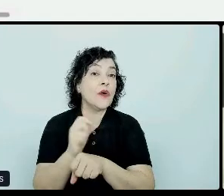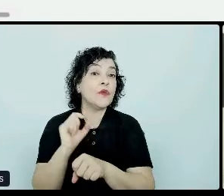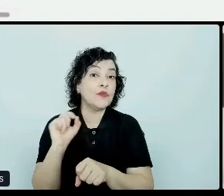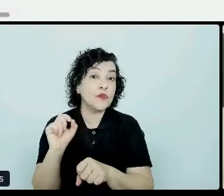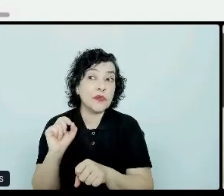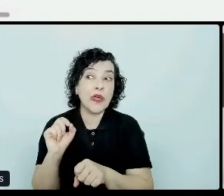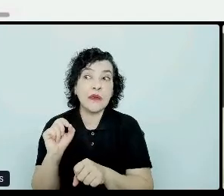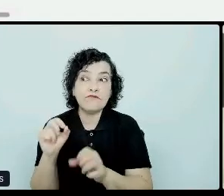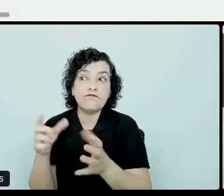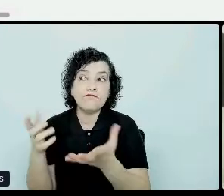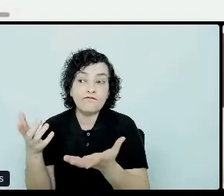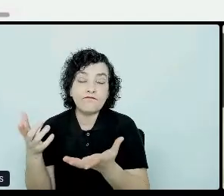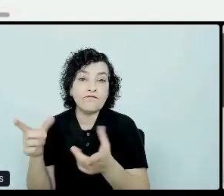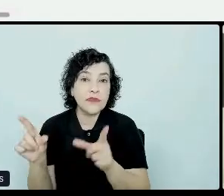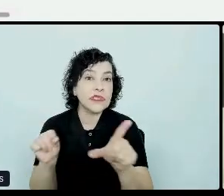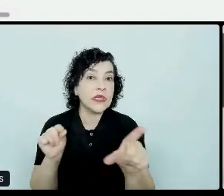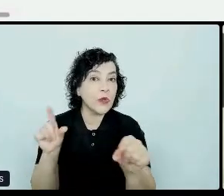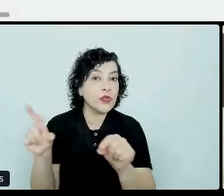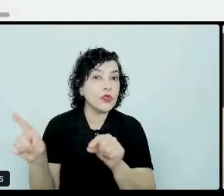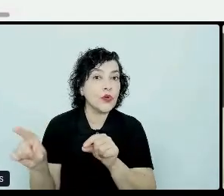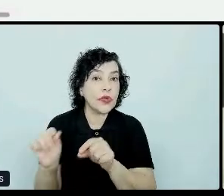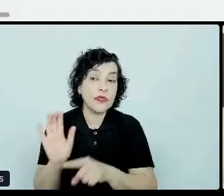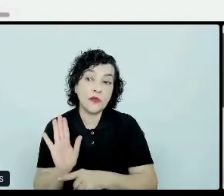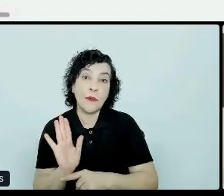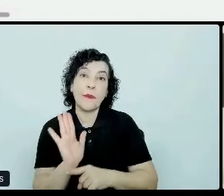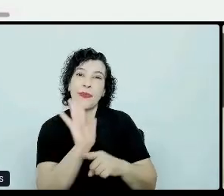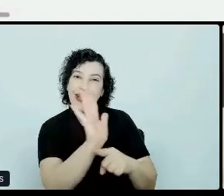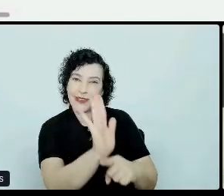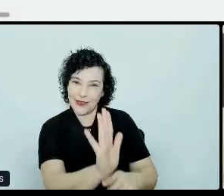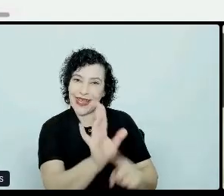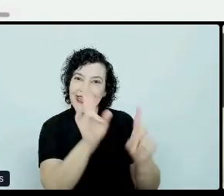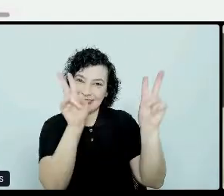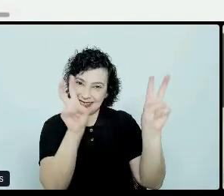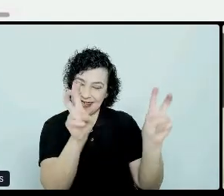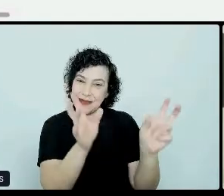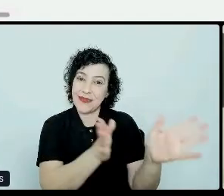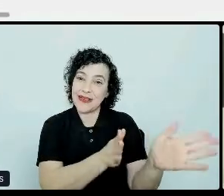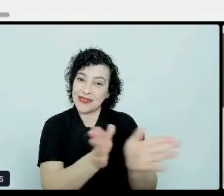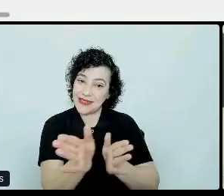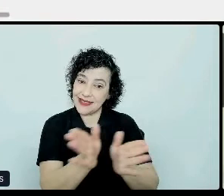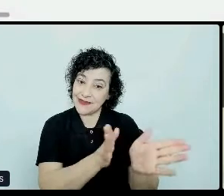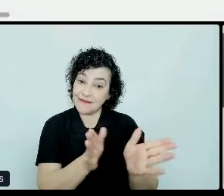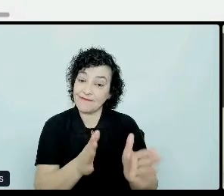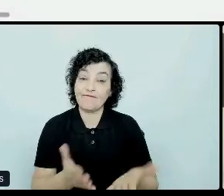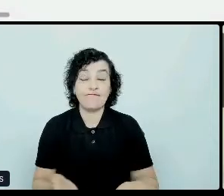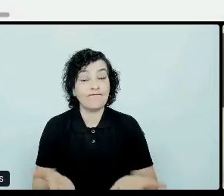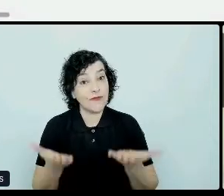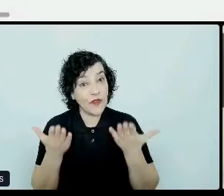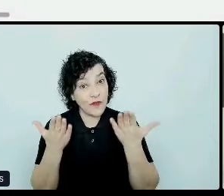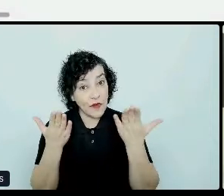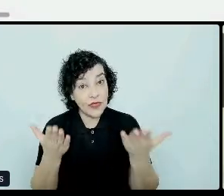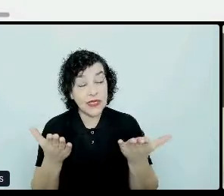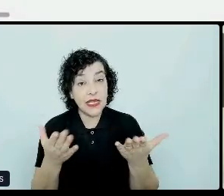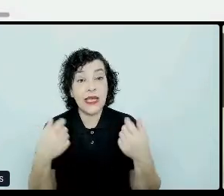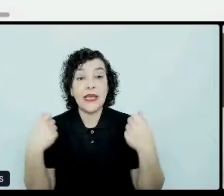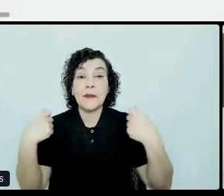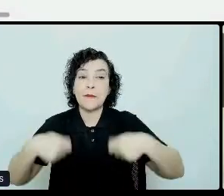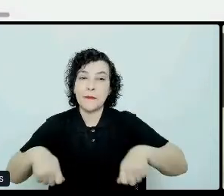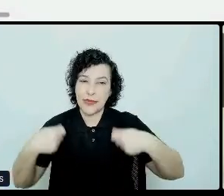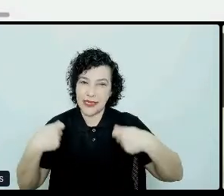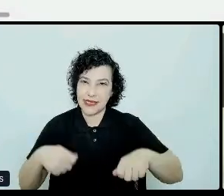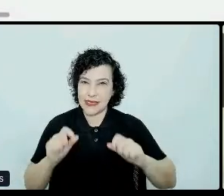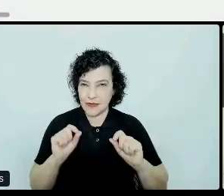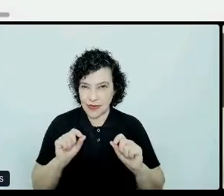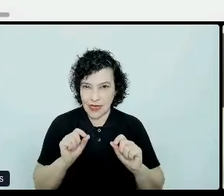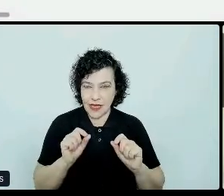perfis que dão manutenção nesses temas. Então, é uma forma de você dividir os itens, né, de acordo